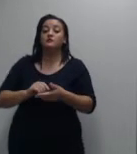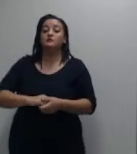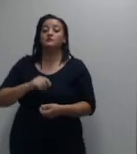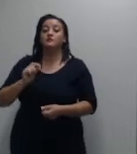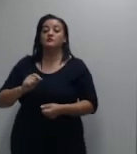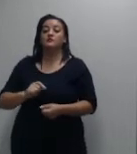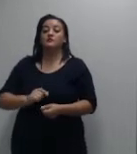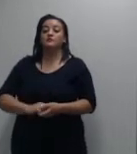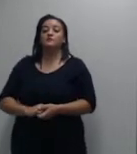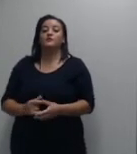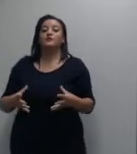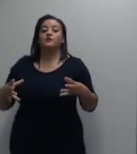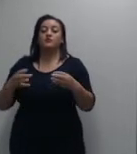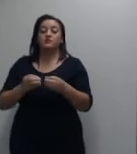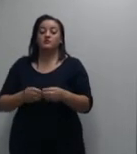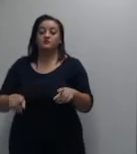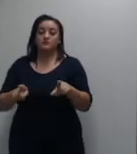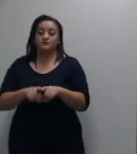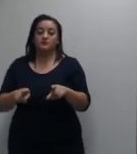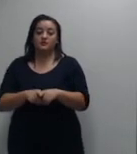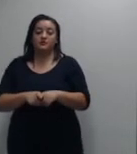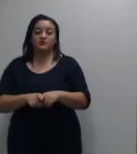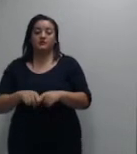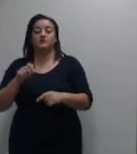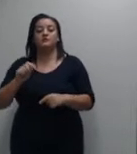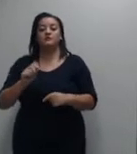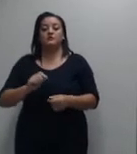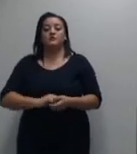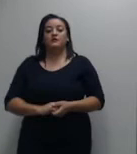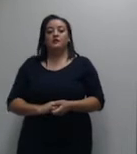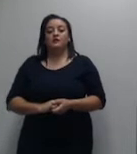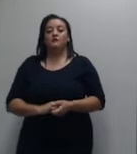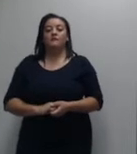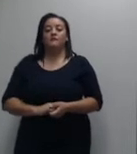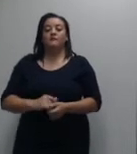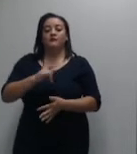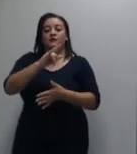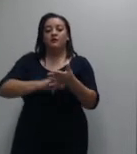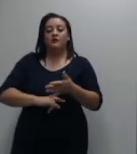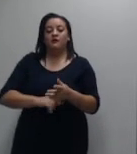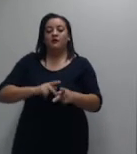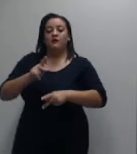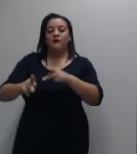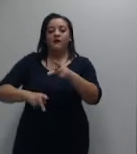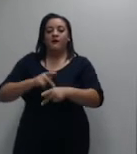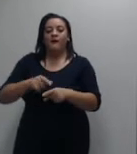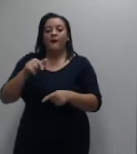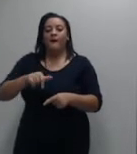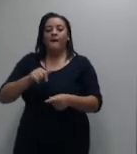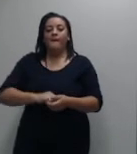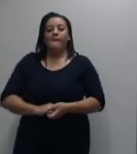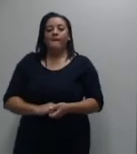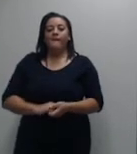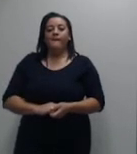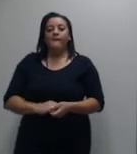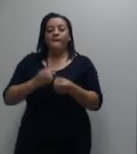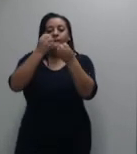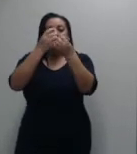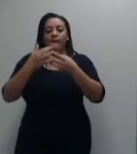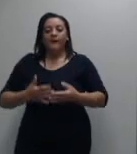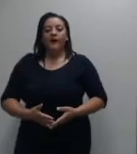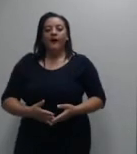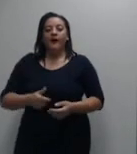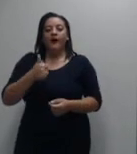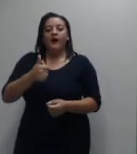suposta conclusão de que a certidão pública em pó está destituída de uma